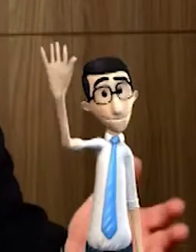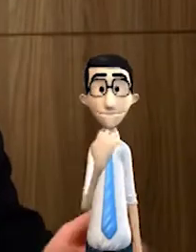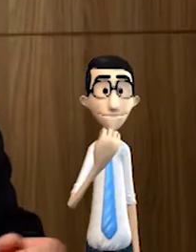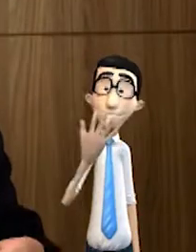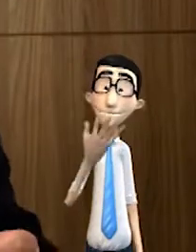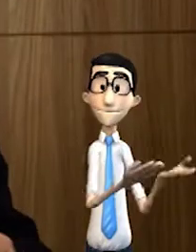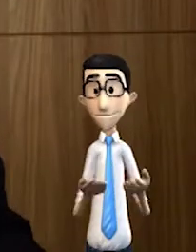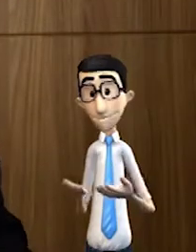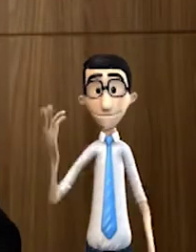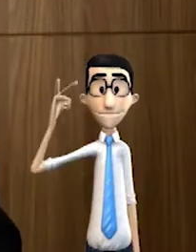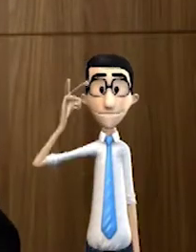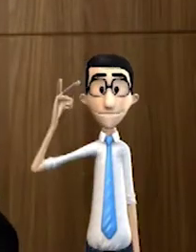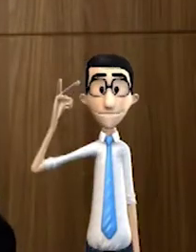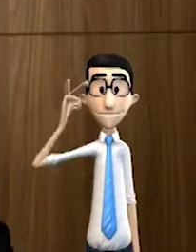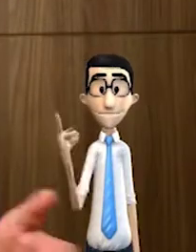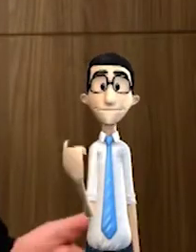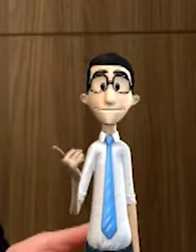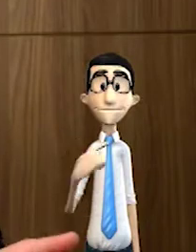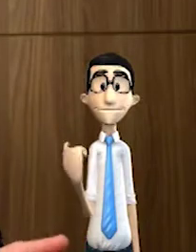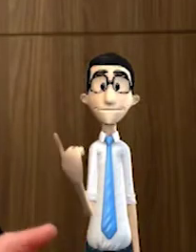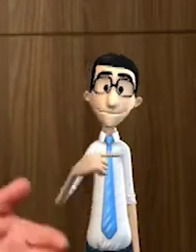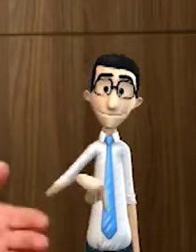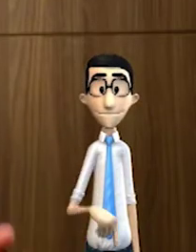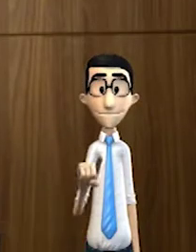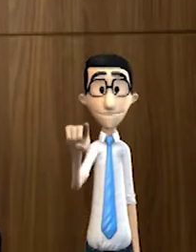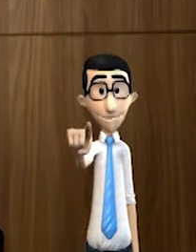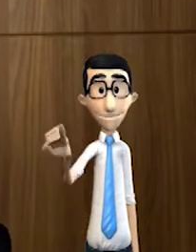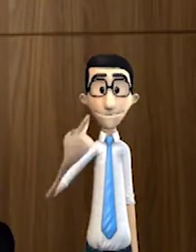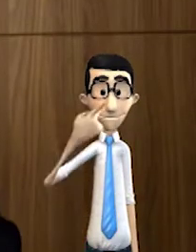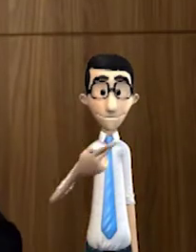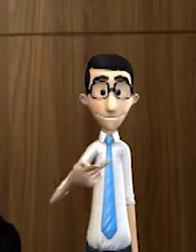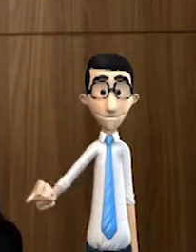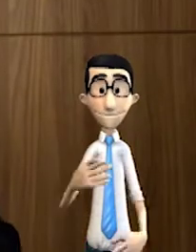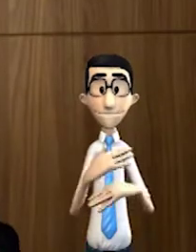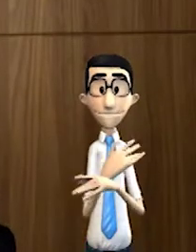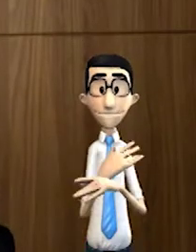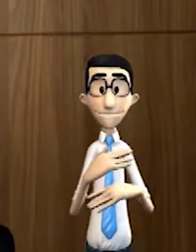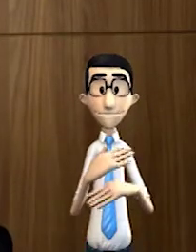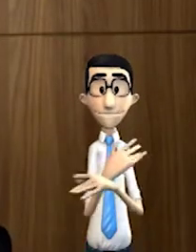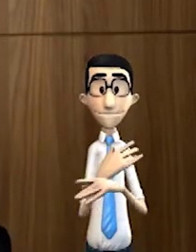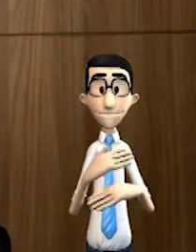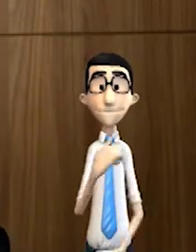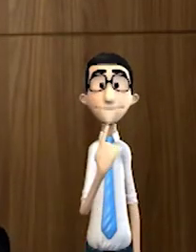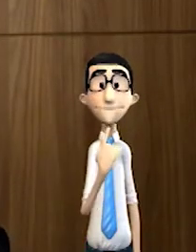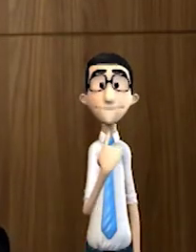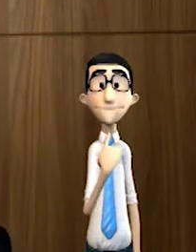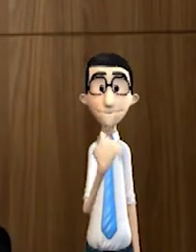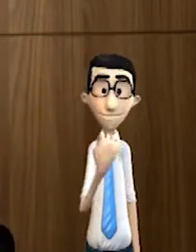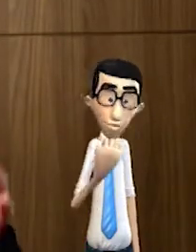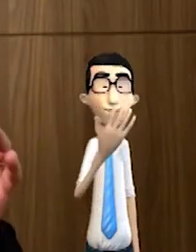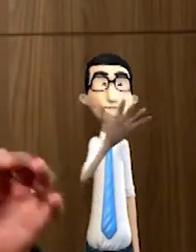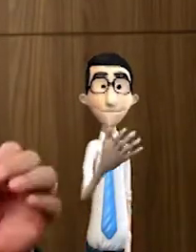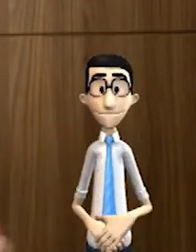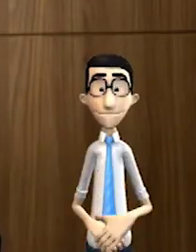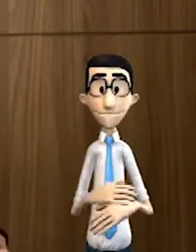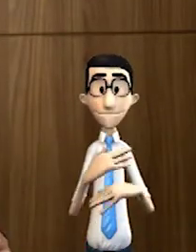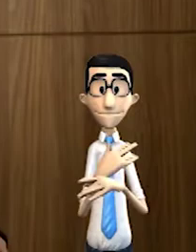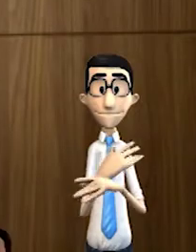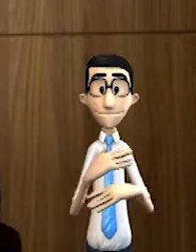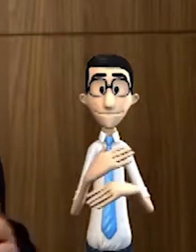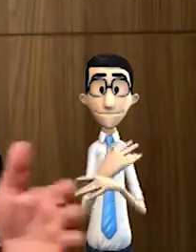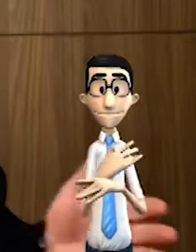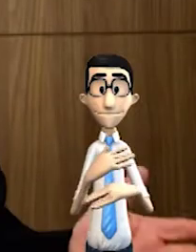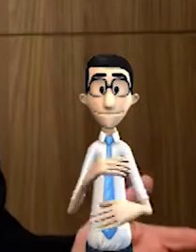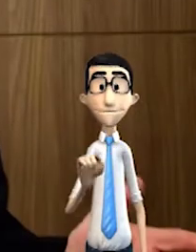Olá, bem-vindo a São Paulo. Nós do São Paulo Convento e Vistor Birô desejamos que a sua visita em nossa cidade seja tudo de bom.